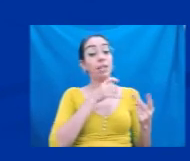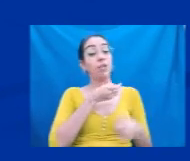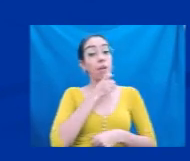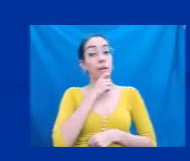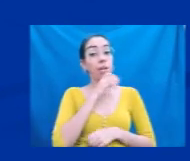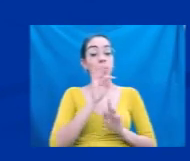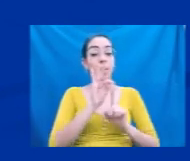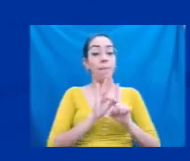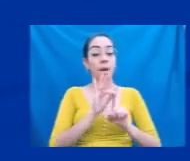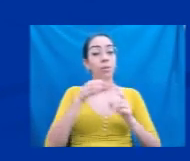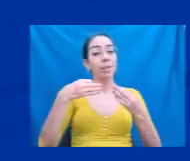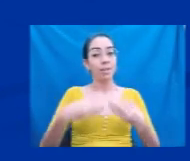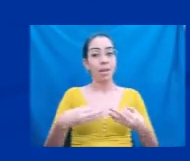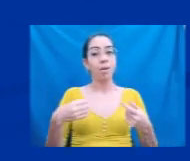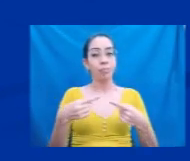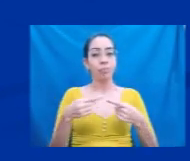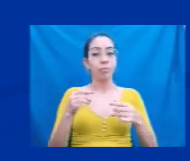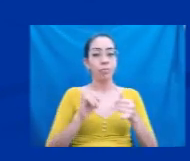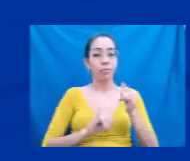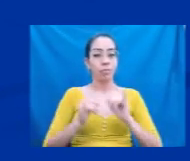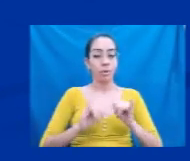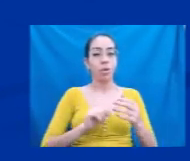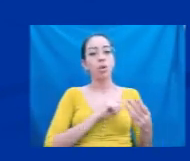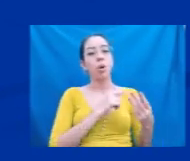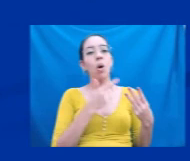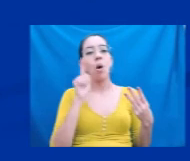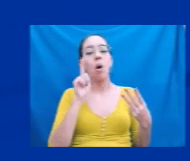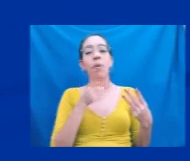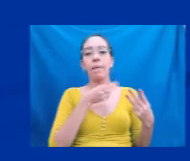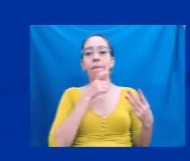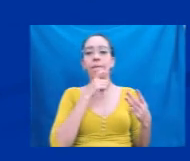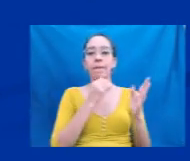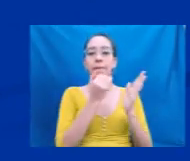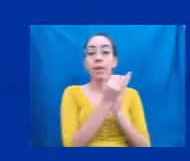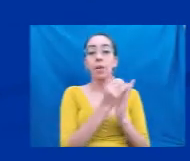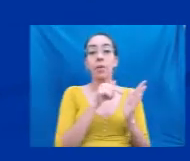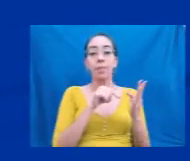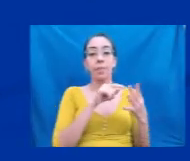Algumas têm que ser armazenadas no freezer ou em câmaras frias.